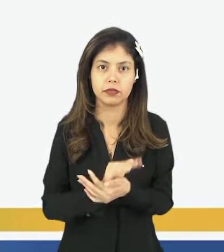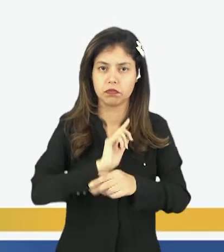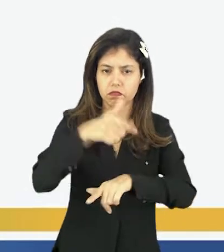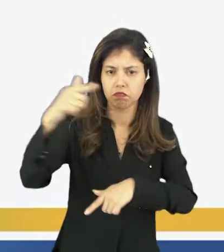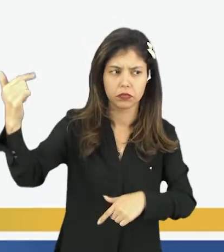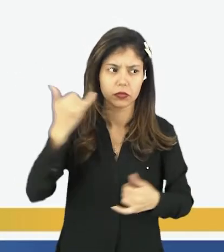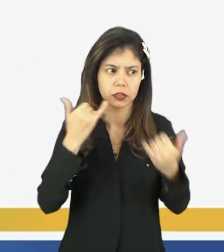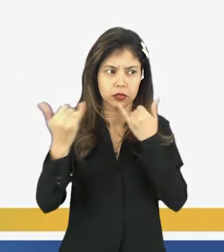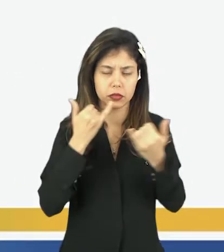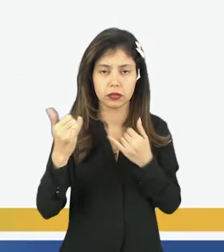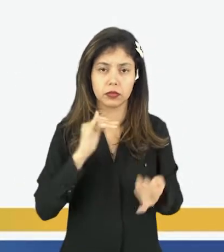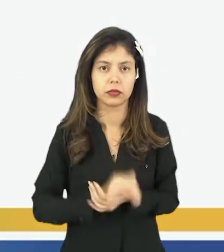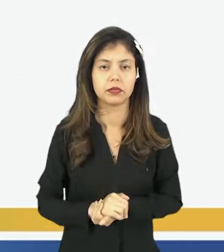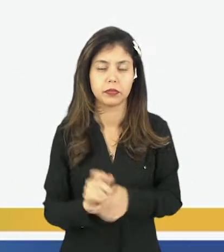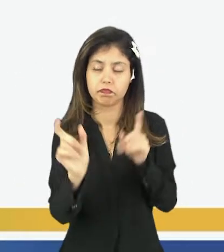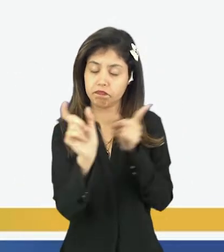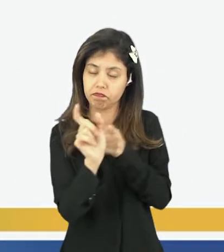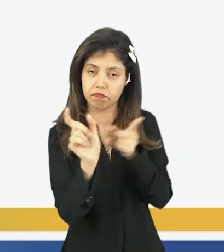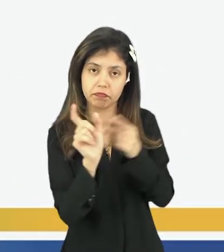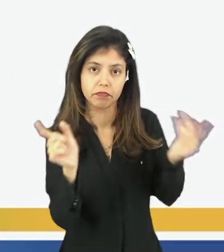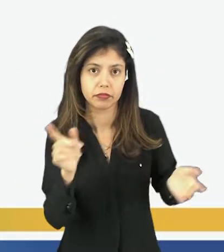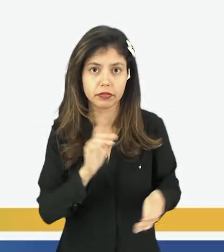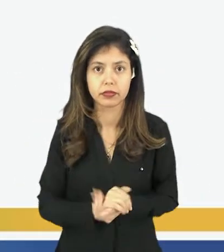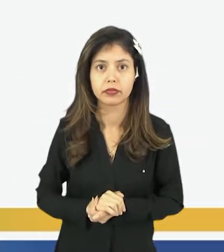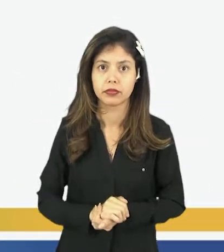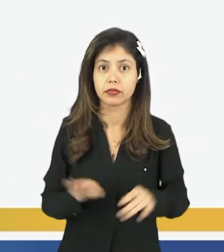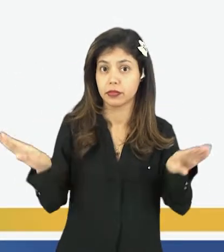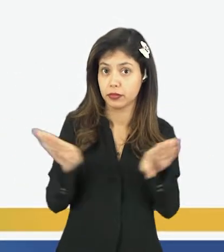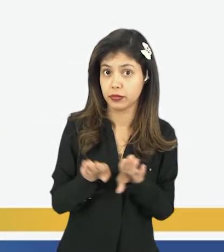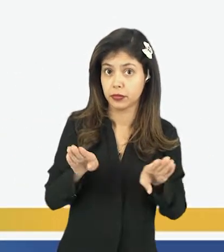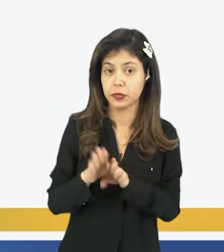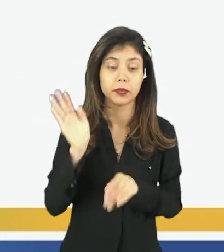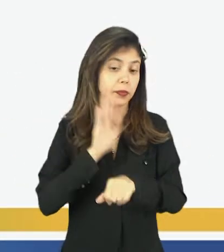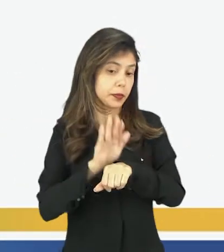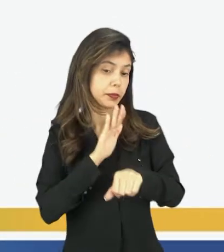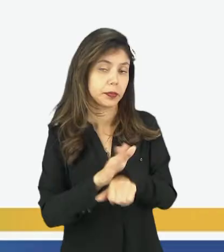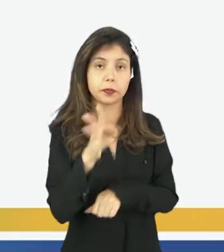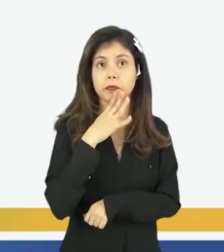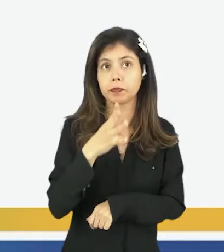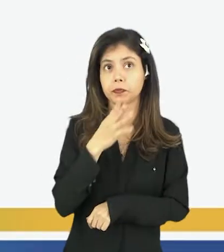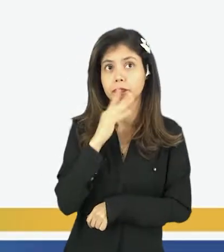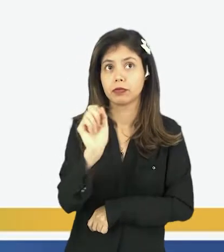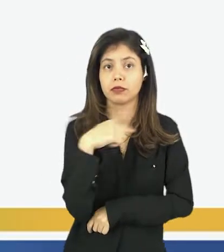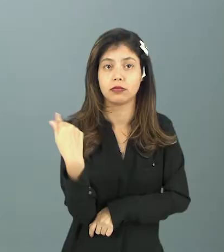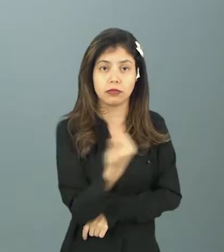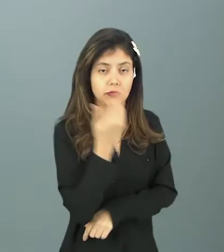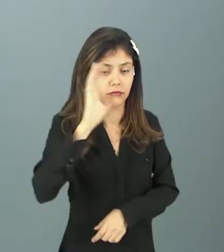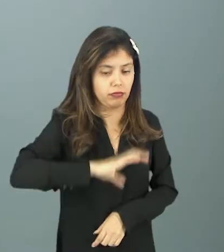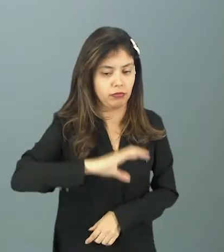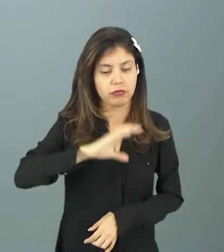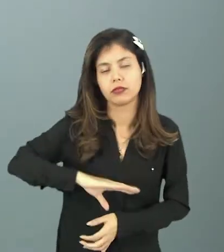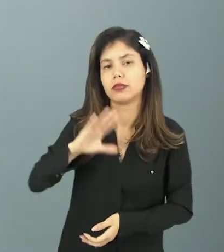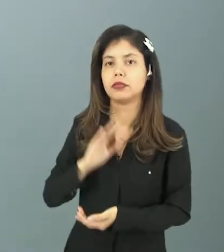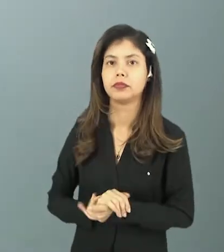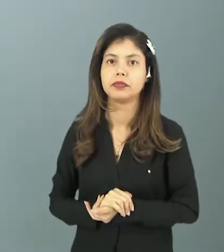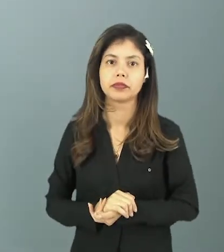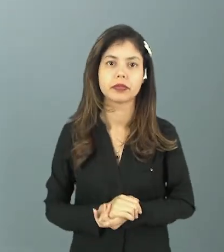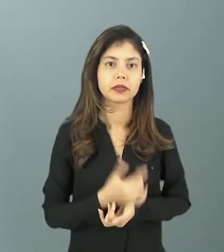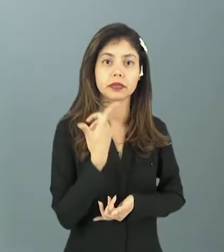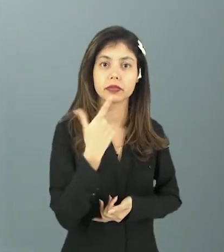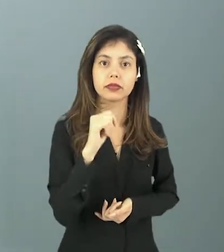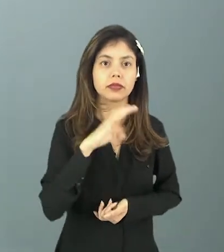outras informações sobre as palavras, ajudando-nos a conhecer cada vez mais a nossa língua. Então, olha só, na